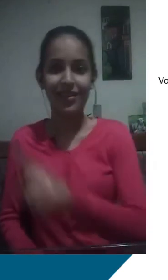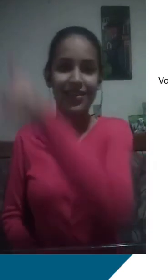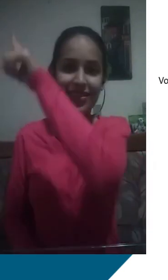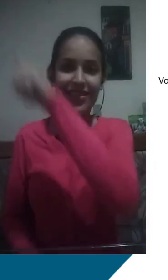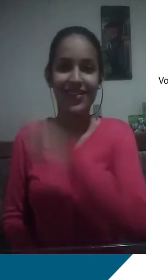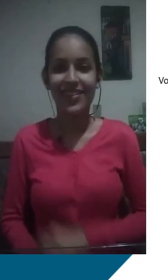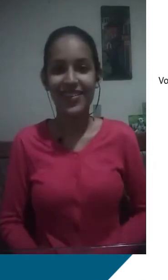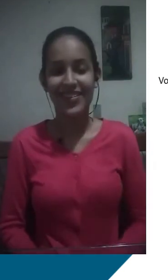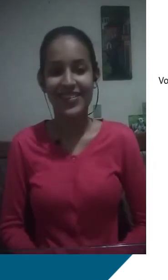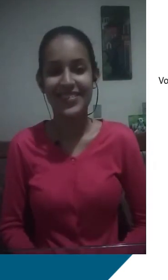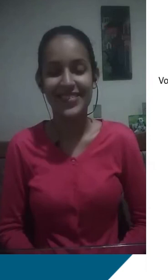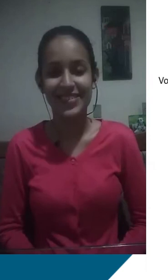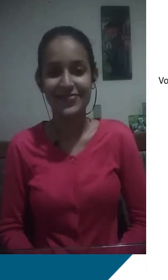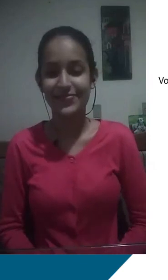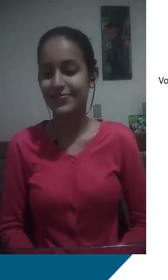Por exemplo,